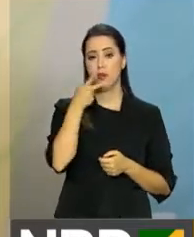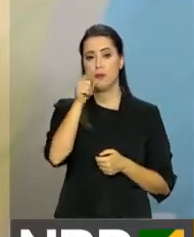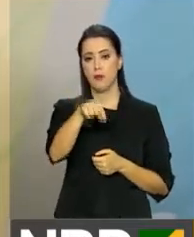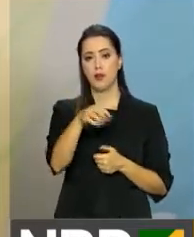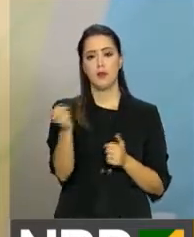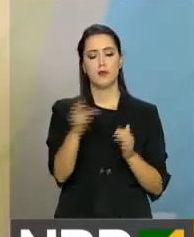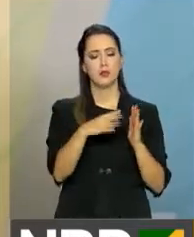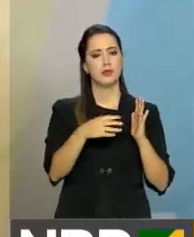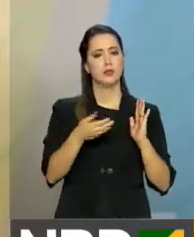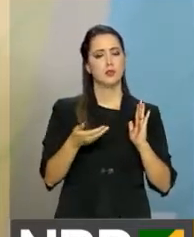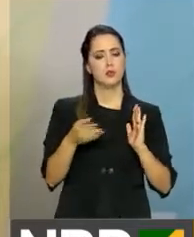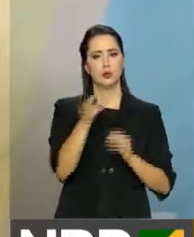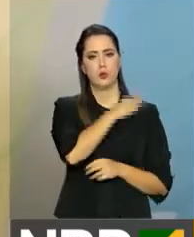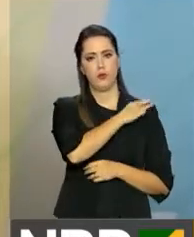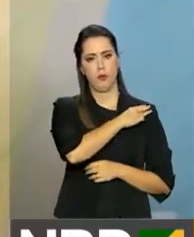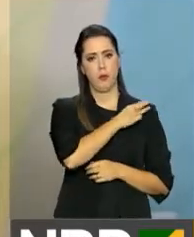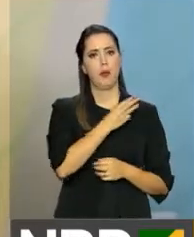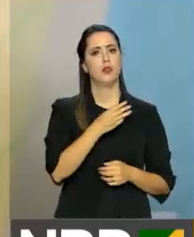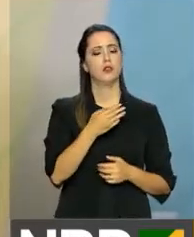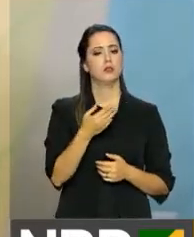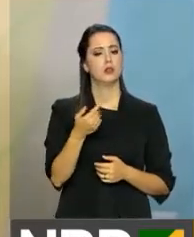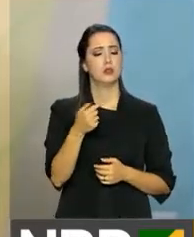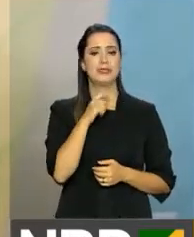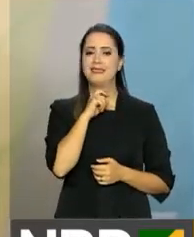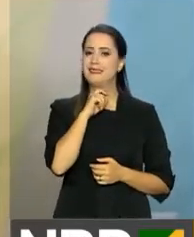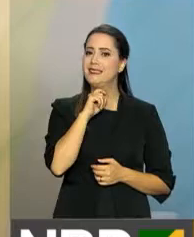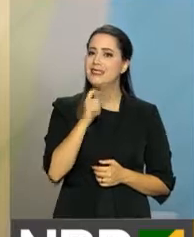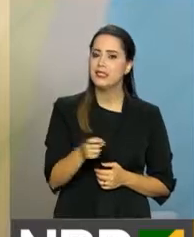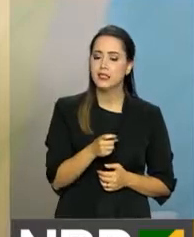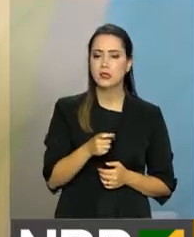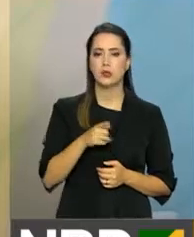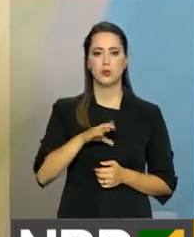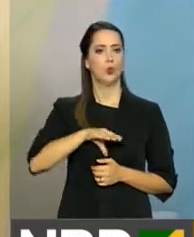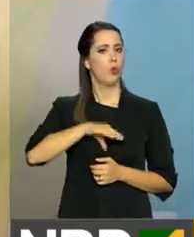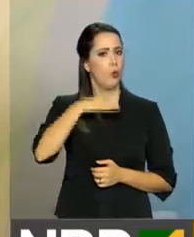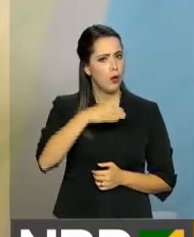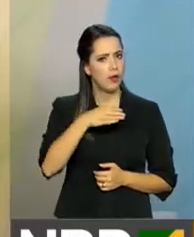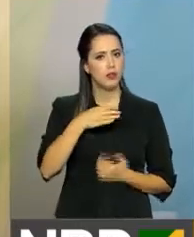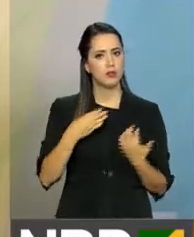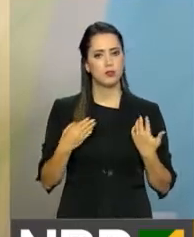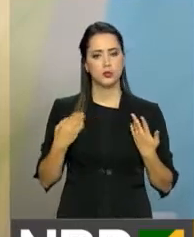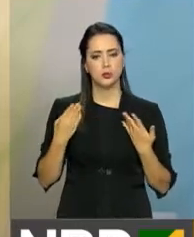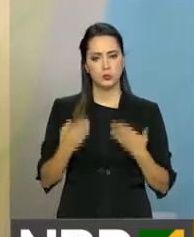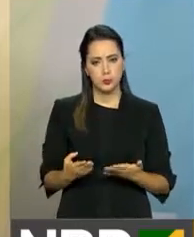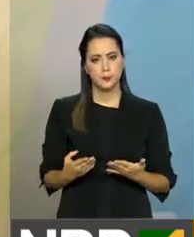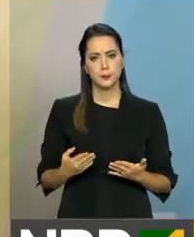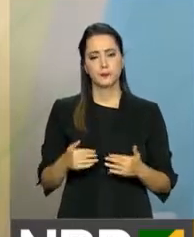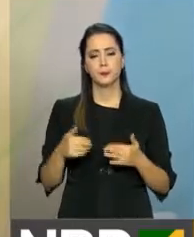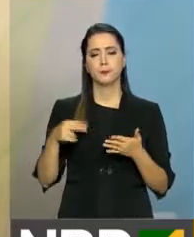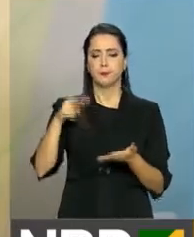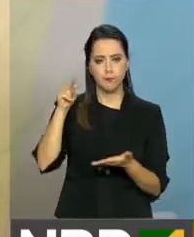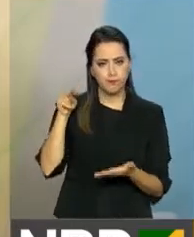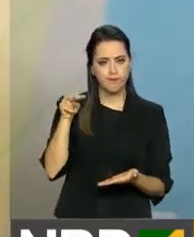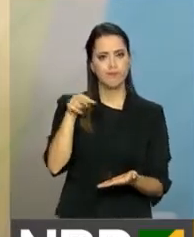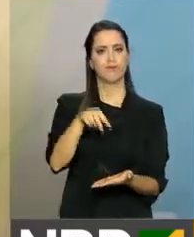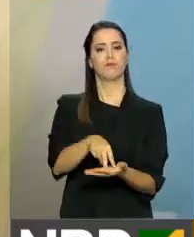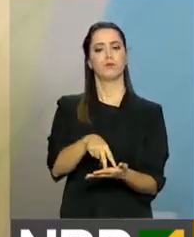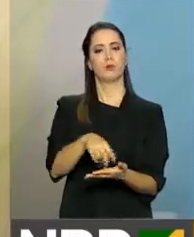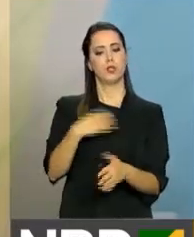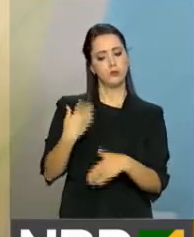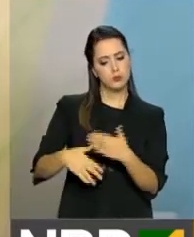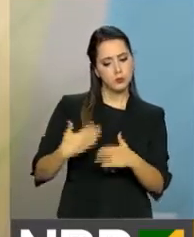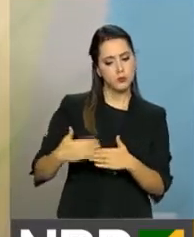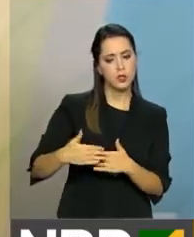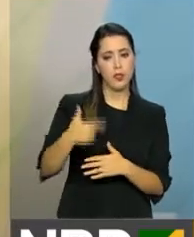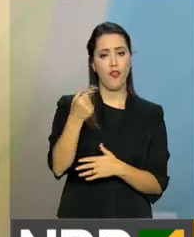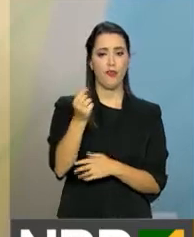reforma do ensino médio ninguém teve digamos coragem de enfrentá la ao longo